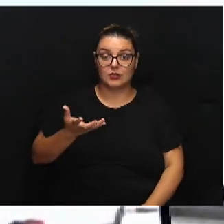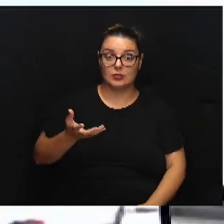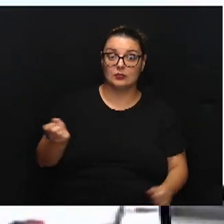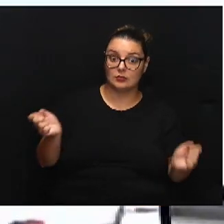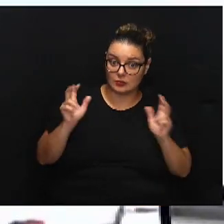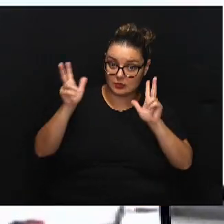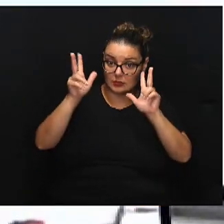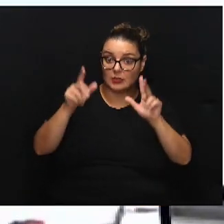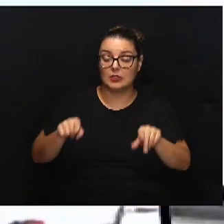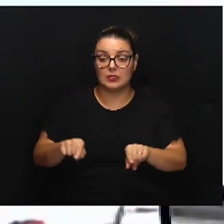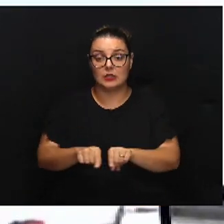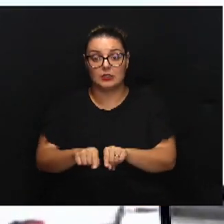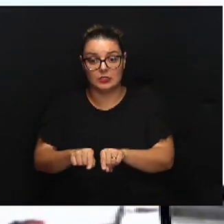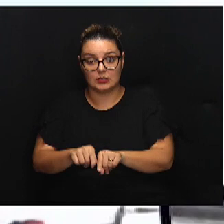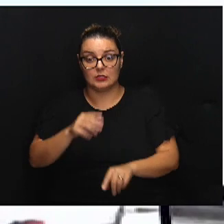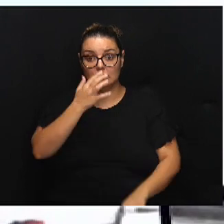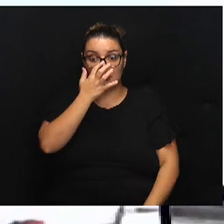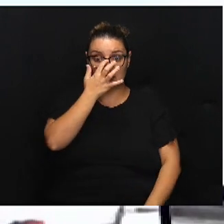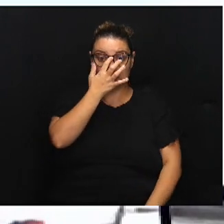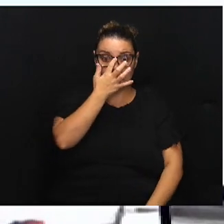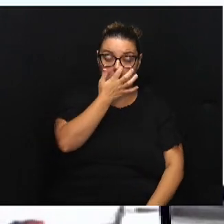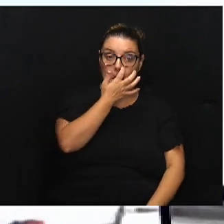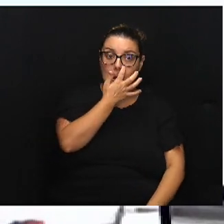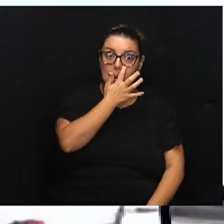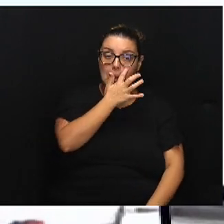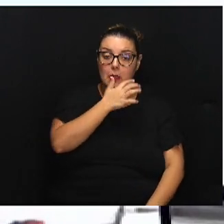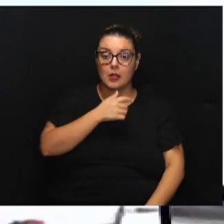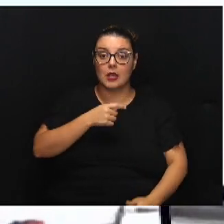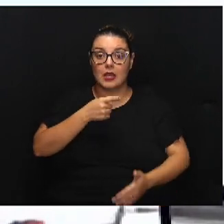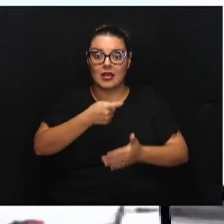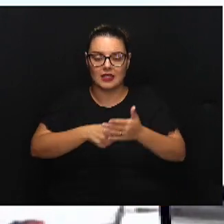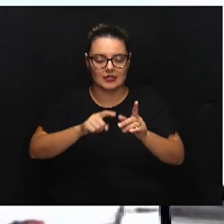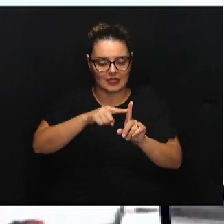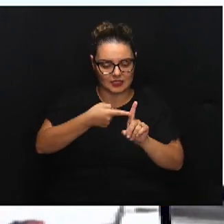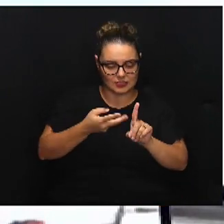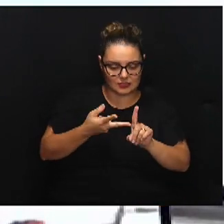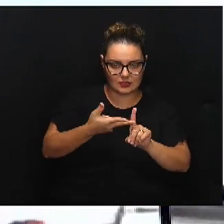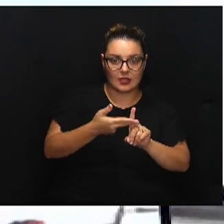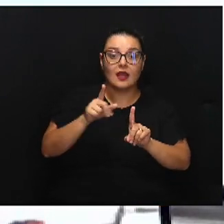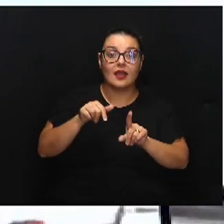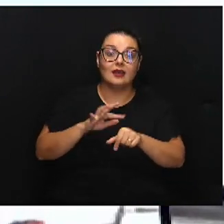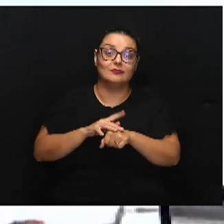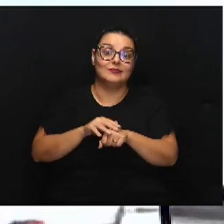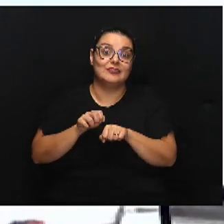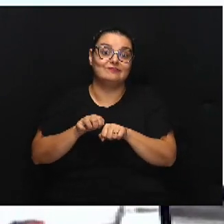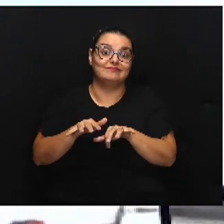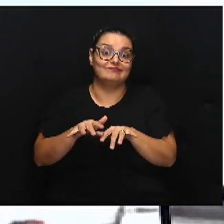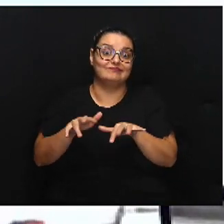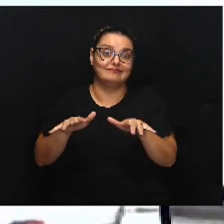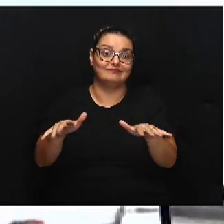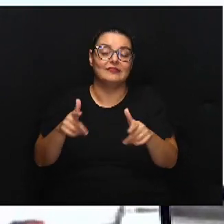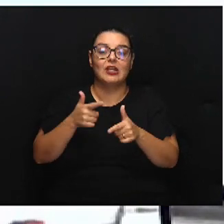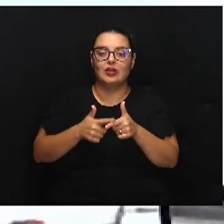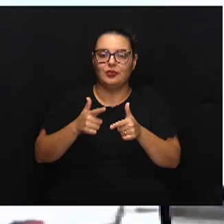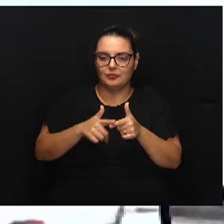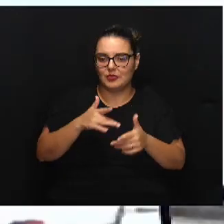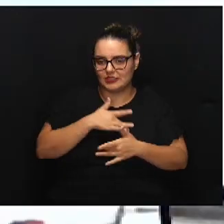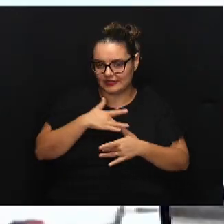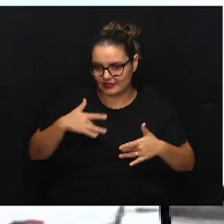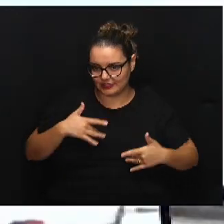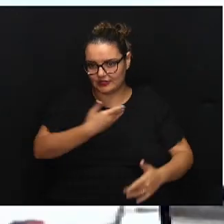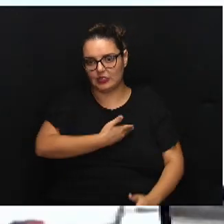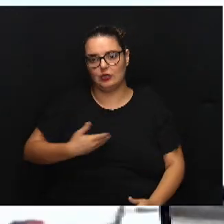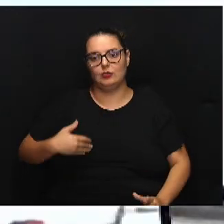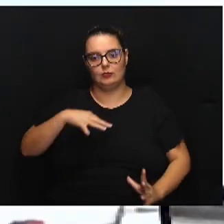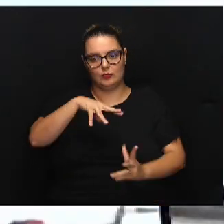a atenção. A elevação da taxa de cesárea é uma pandemia, é um problema de saúde pública